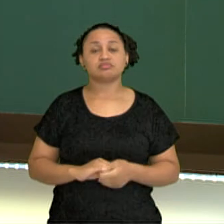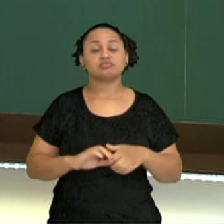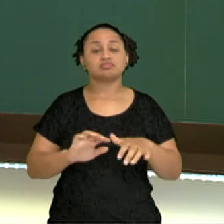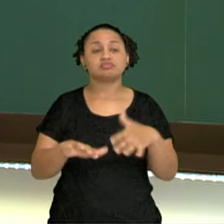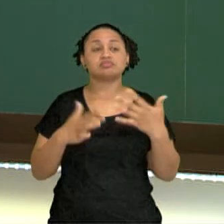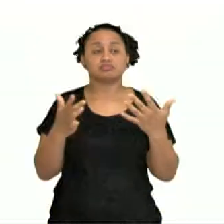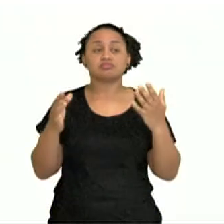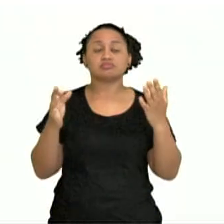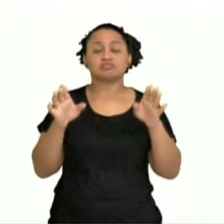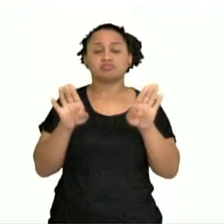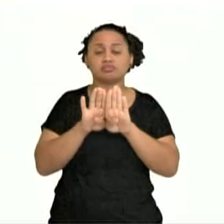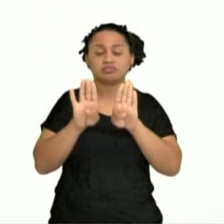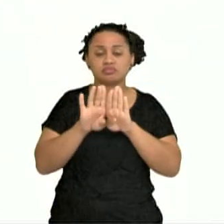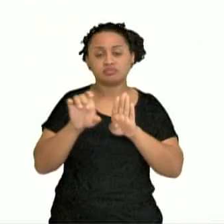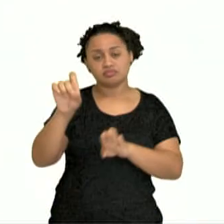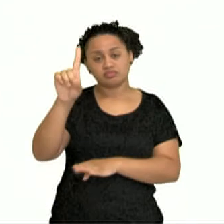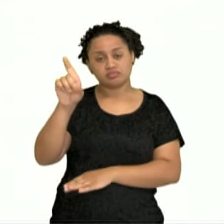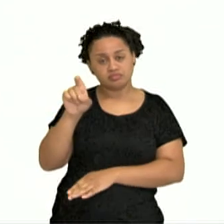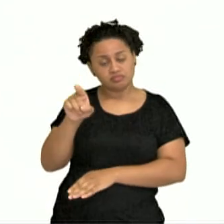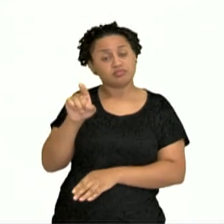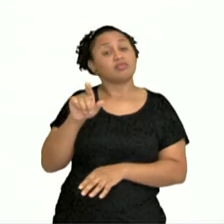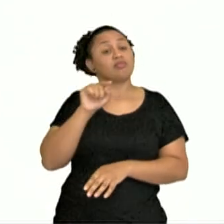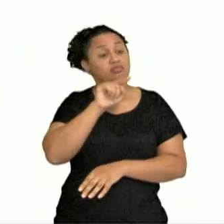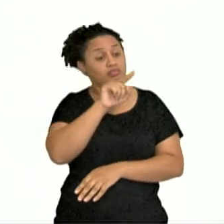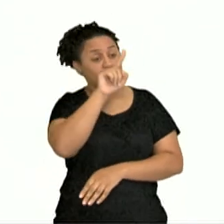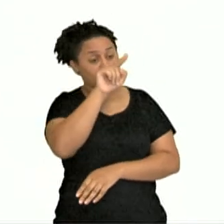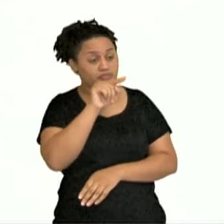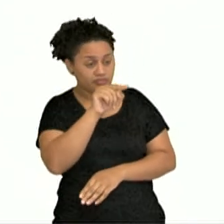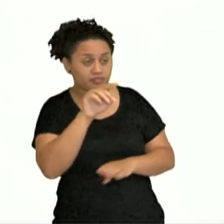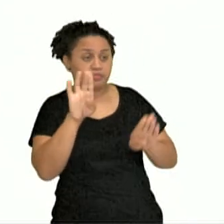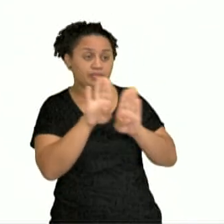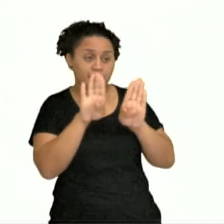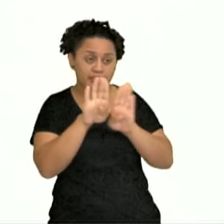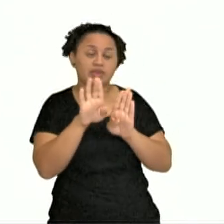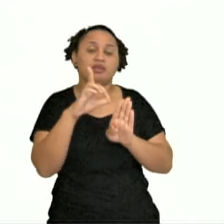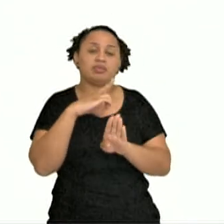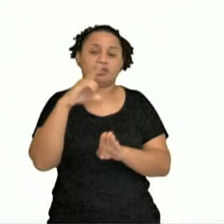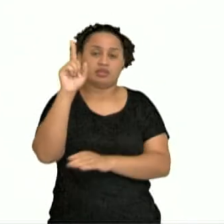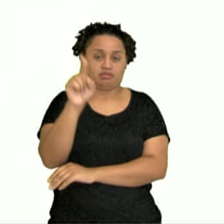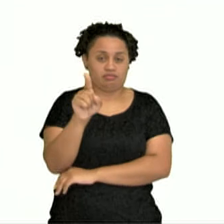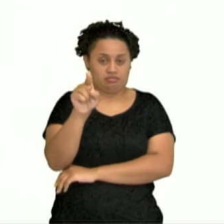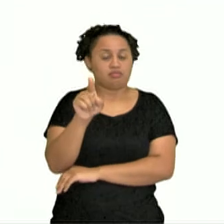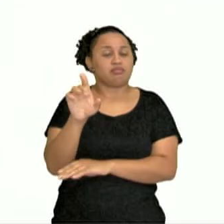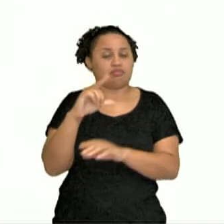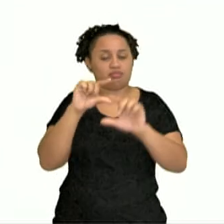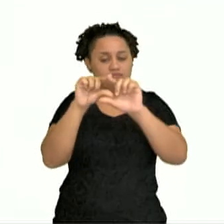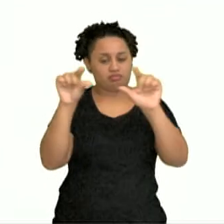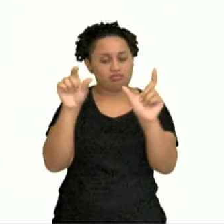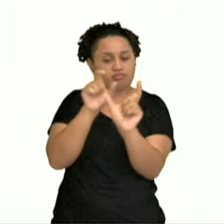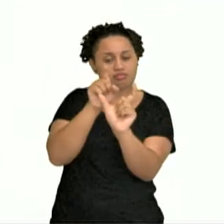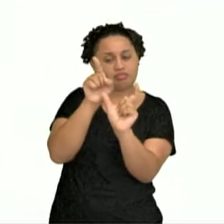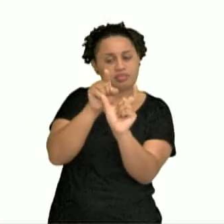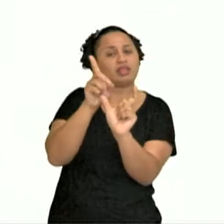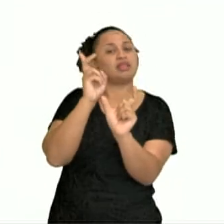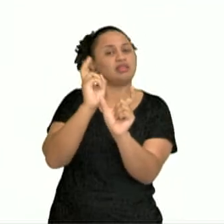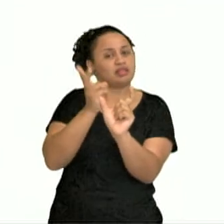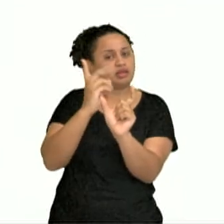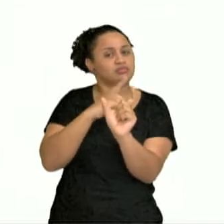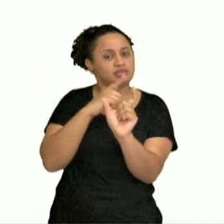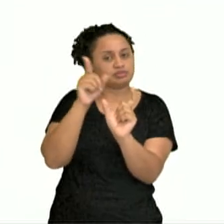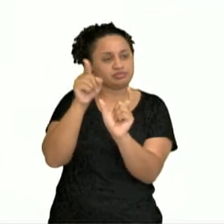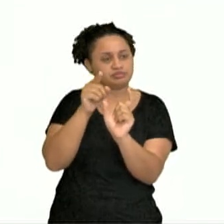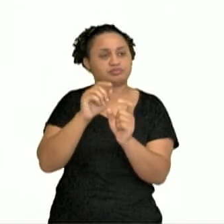Assim como os interrogativos, os exclamativos levam sempre tilde. Então, assim como os interrogativos, os exclamativos sempre levam